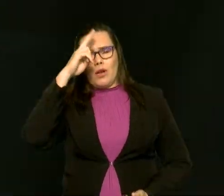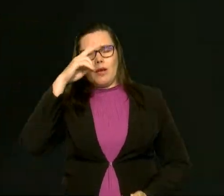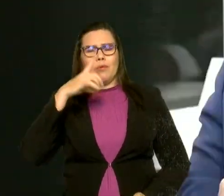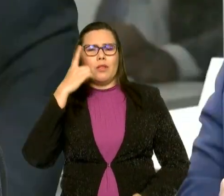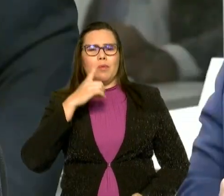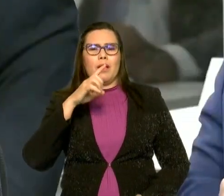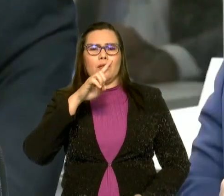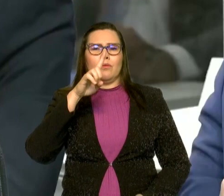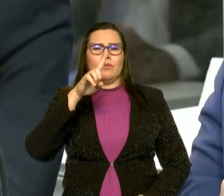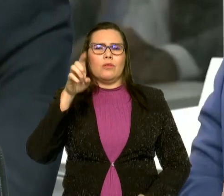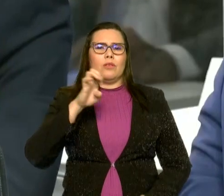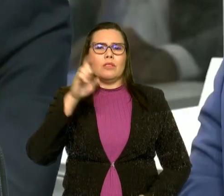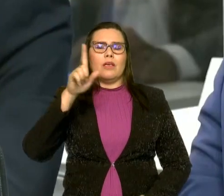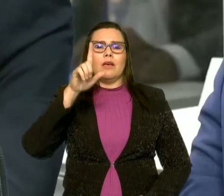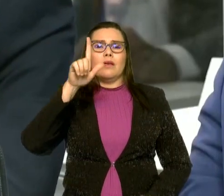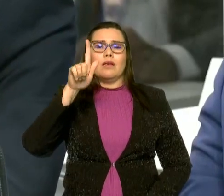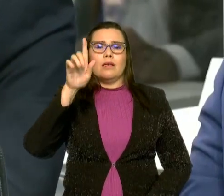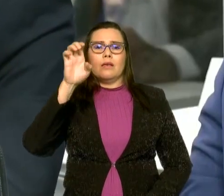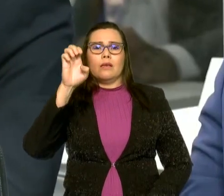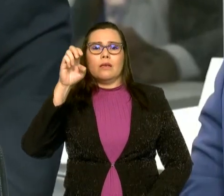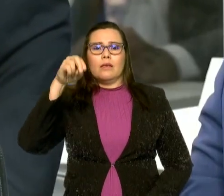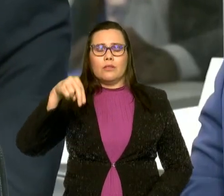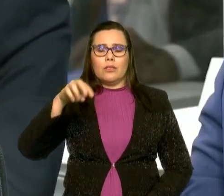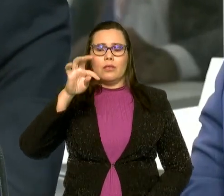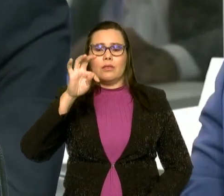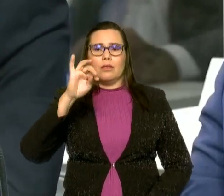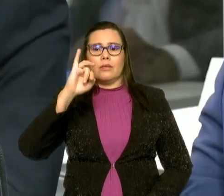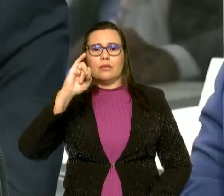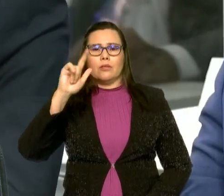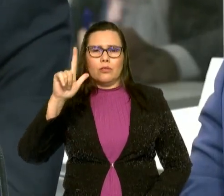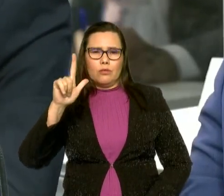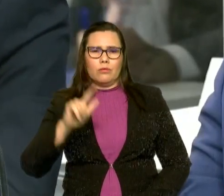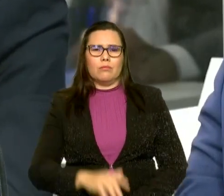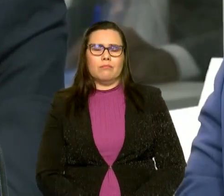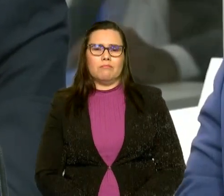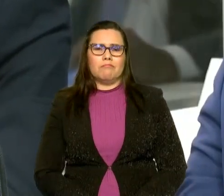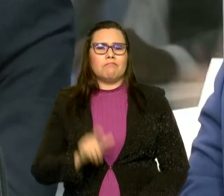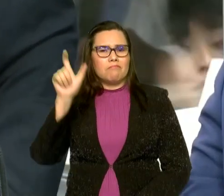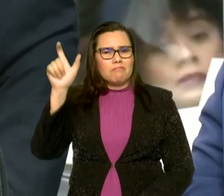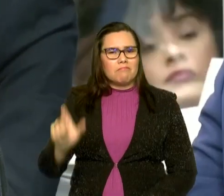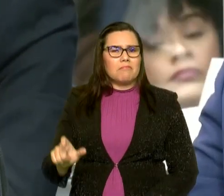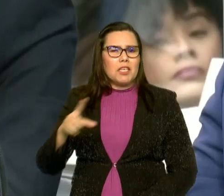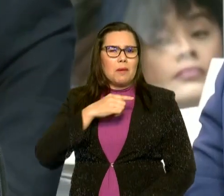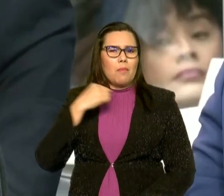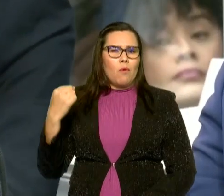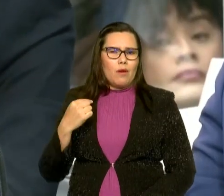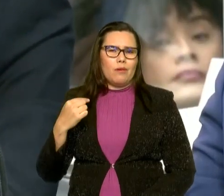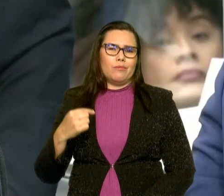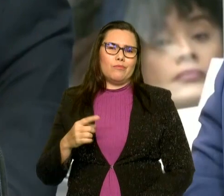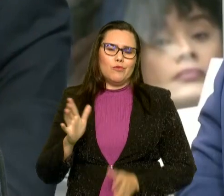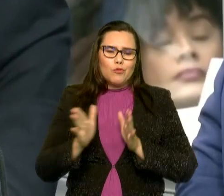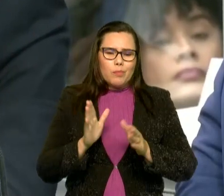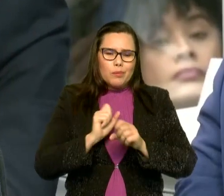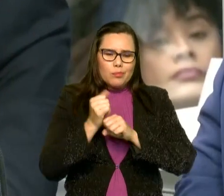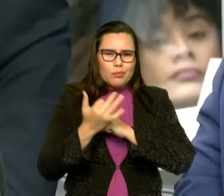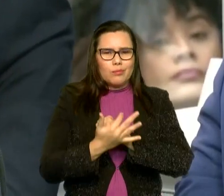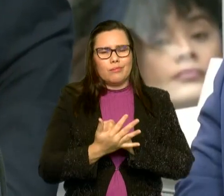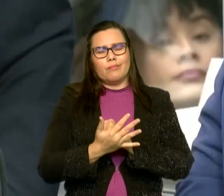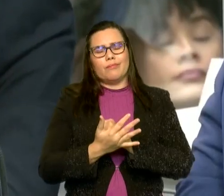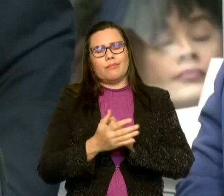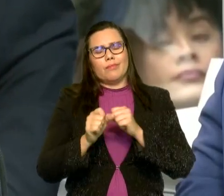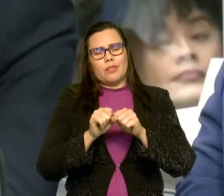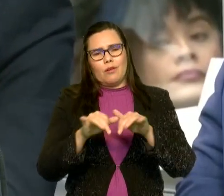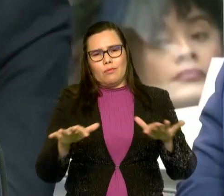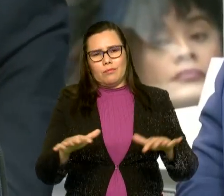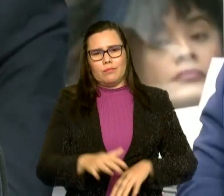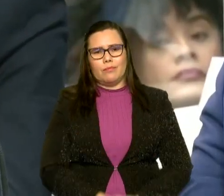que infelizmente, ainda no início da pandemia, a gente perdeu para a Covid. Mas eu sei que ele lá de cima se orgulha e cuida de ti, cuida aqui da